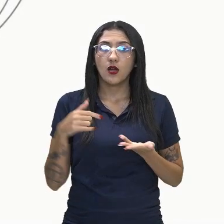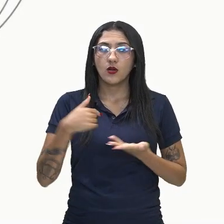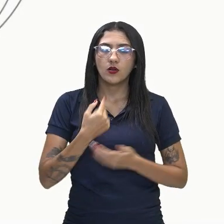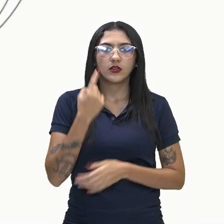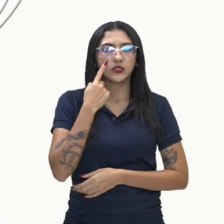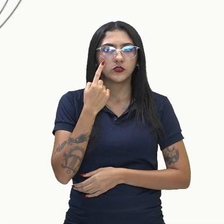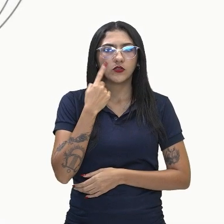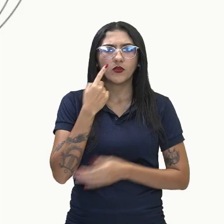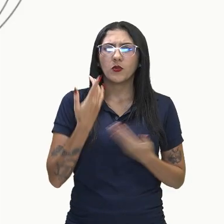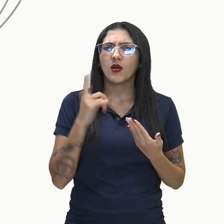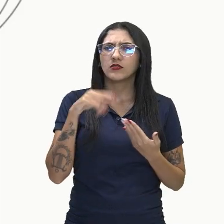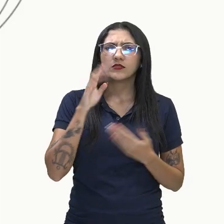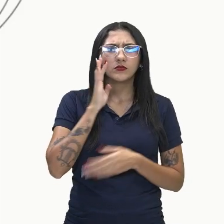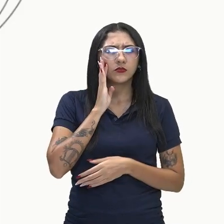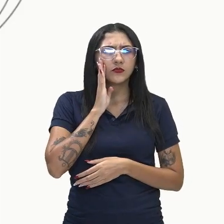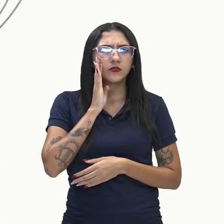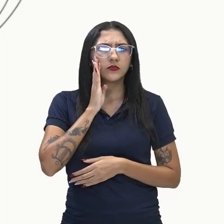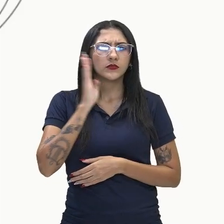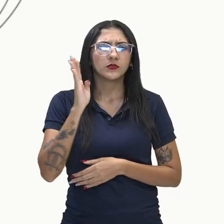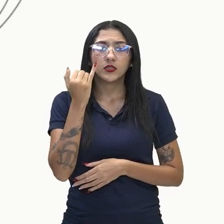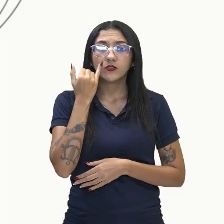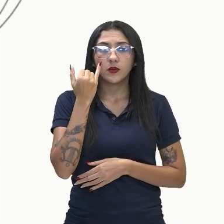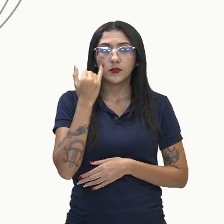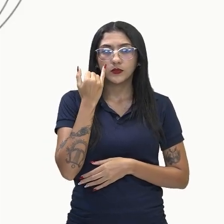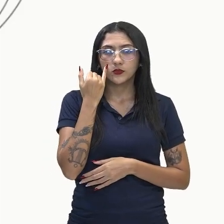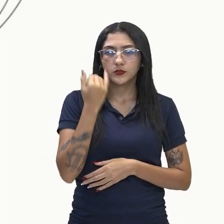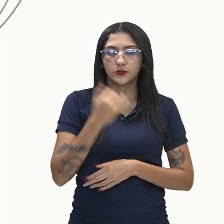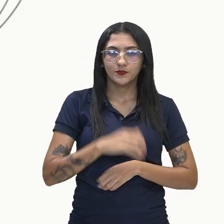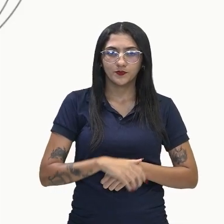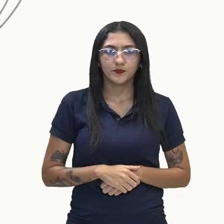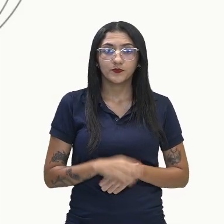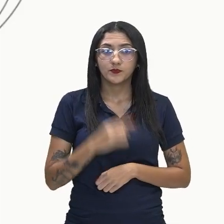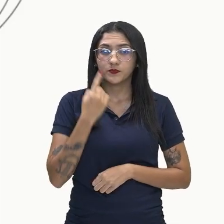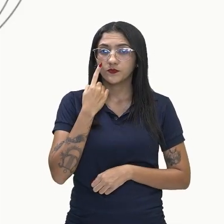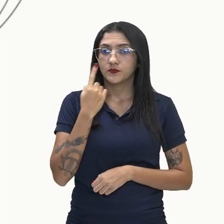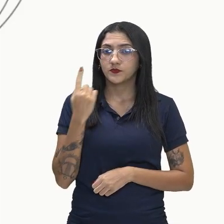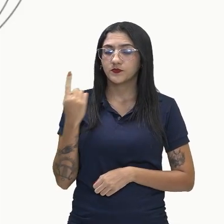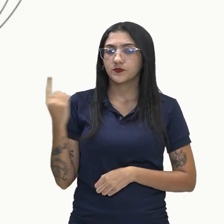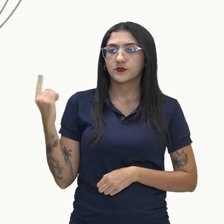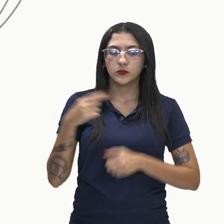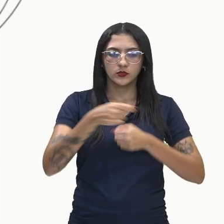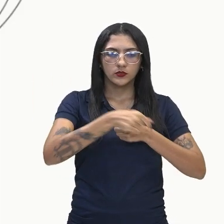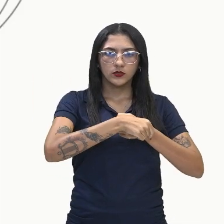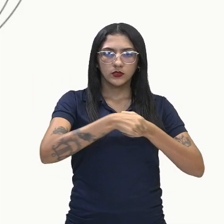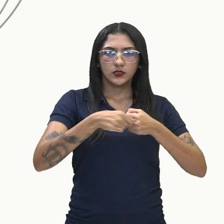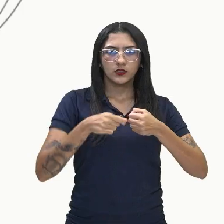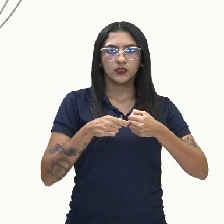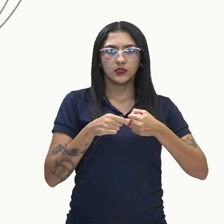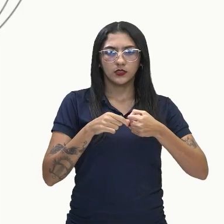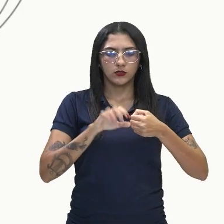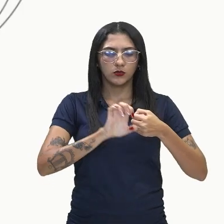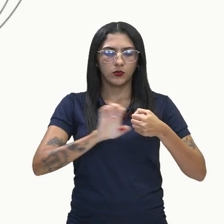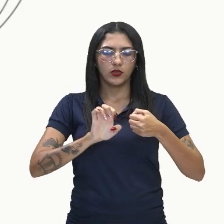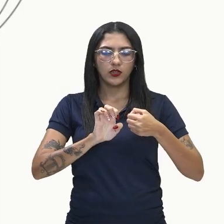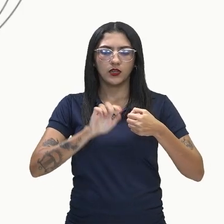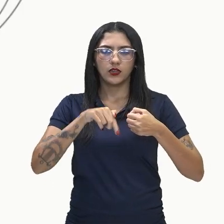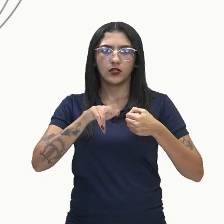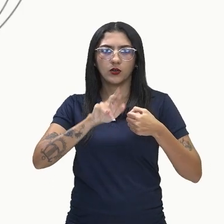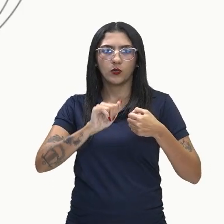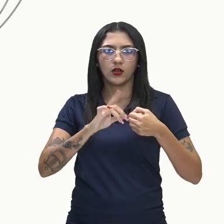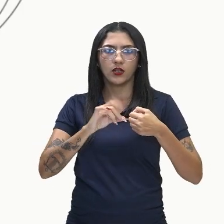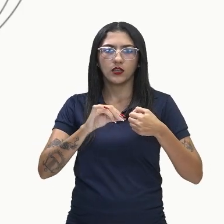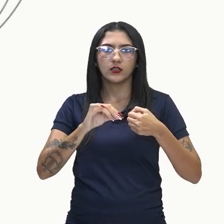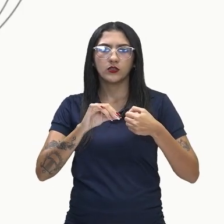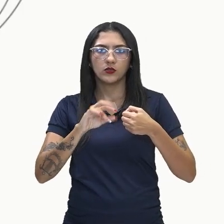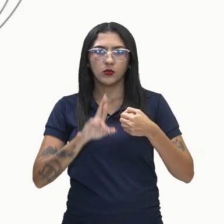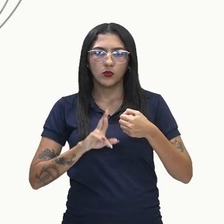os principais paralelos da Terra, tá bom? Eu vou ter aqui, olha, linha do Equador, tá bom? Lembra? Ela vai dividir